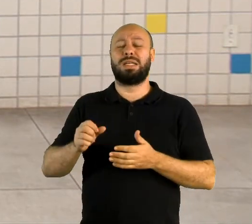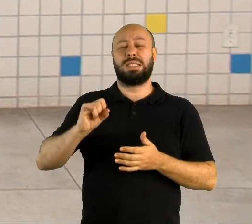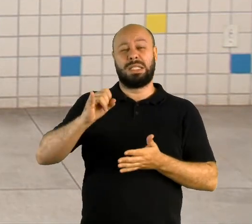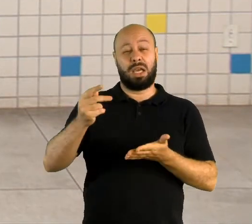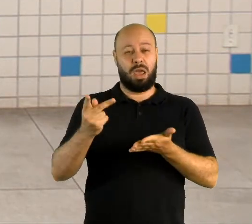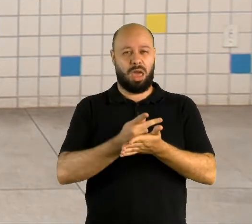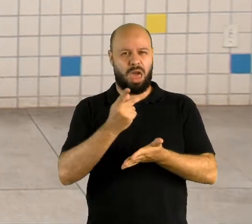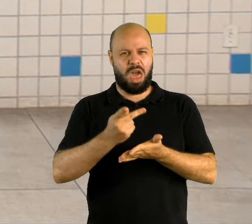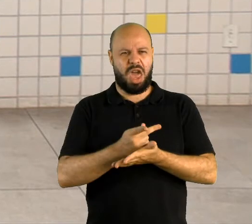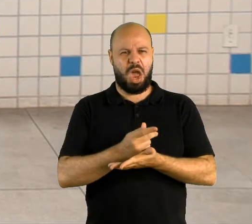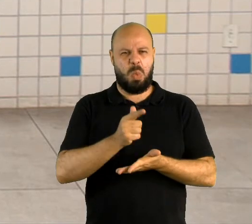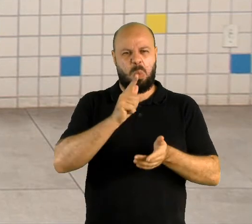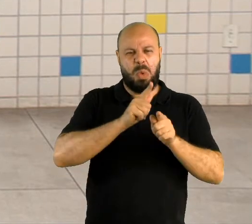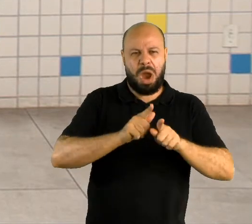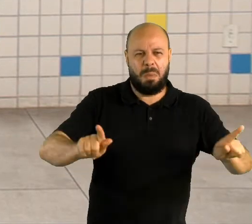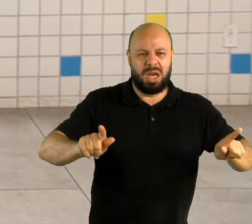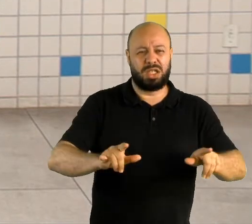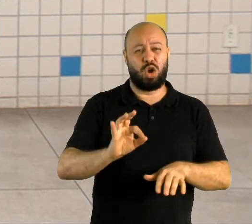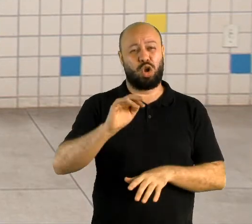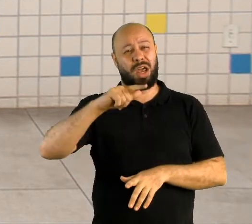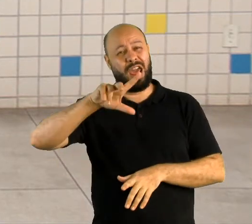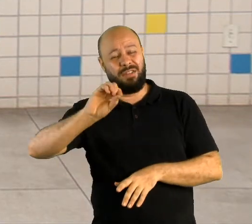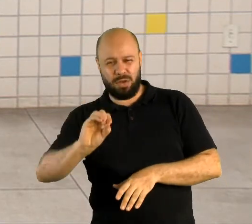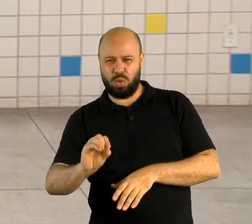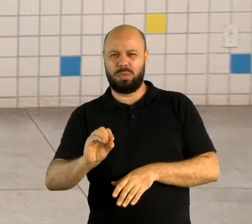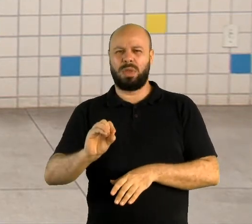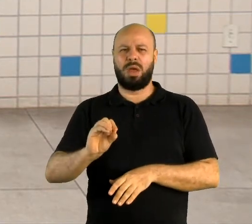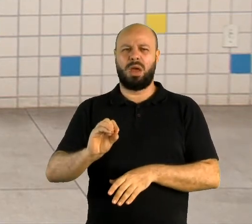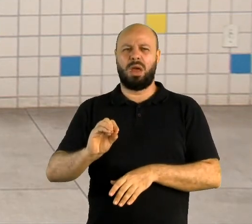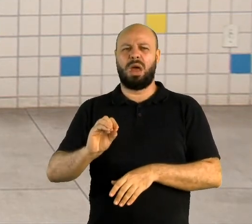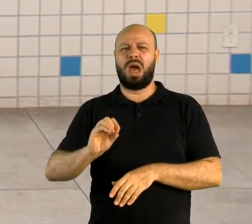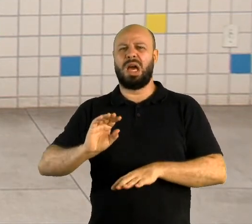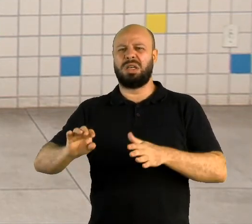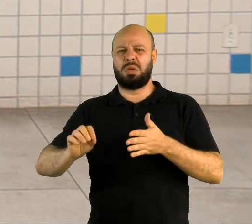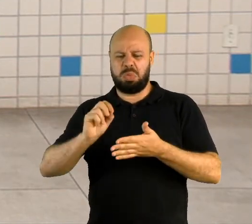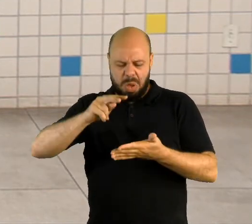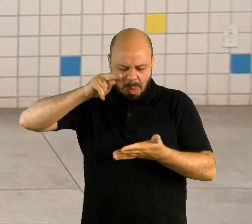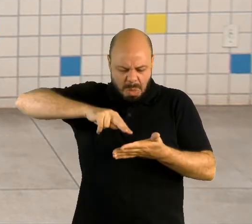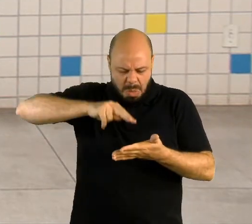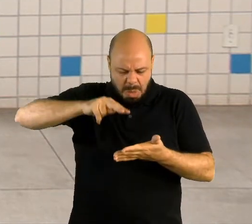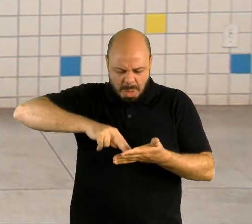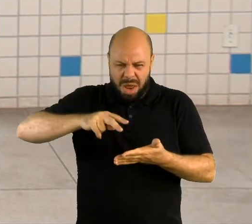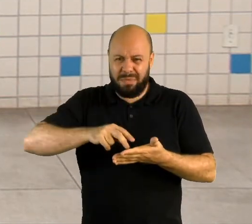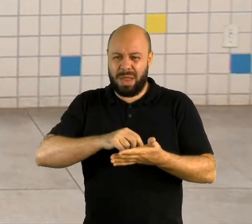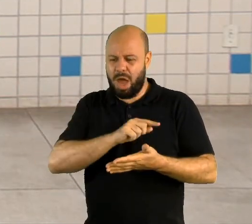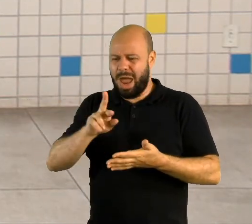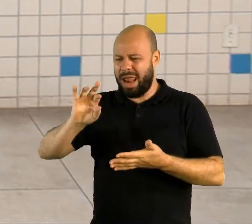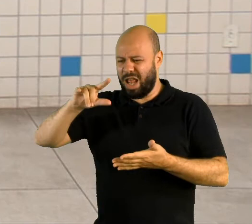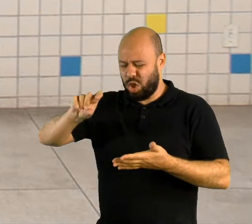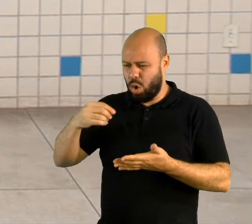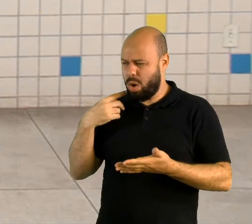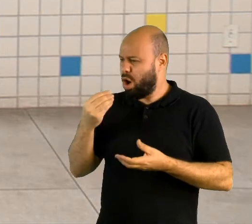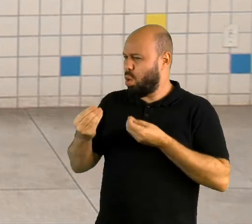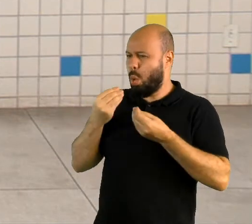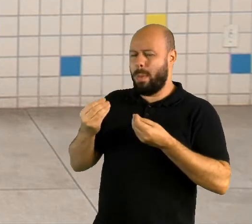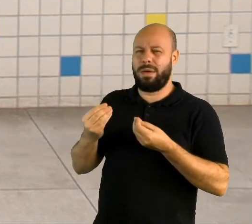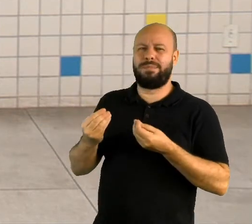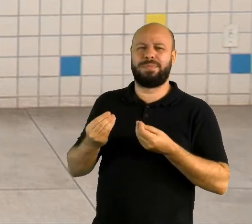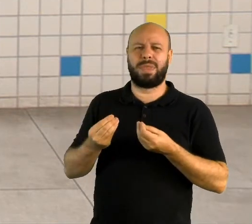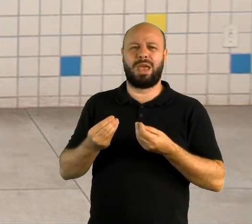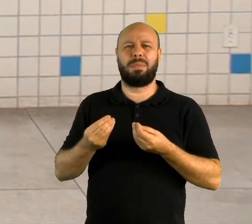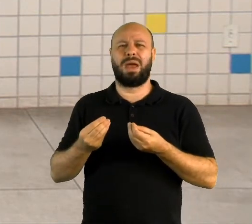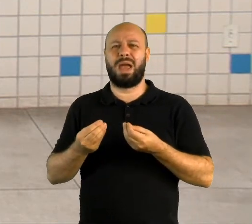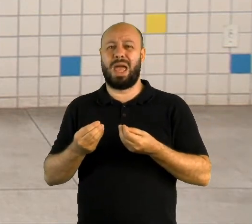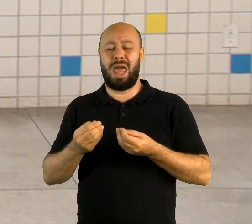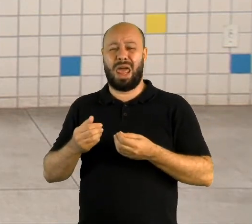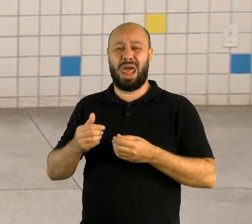gramaticais. Atribuir a revisores tarefas que são de redatores e ainda mais opondo-as